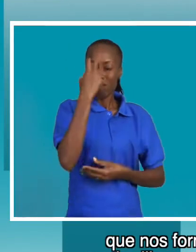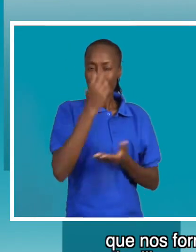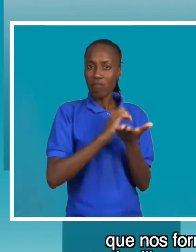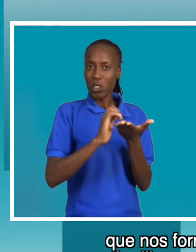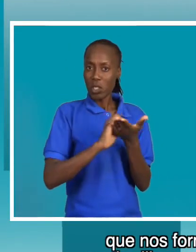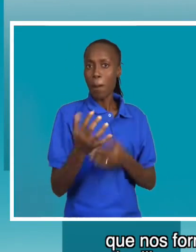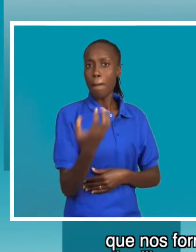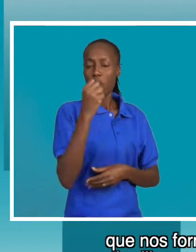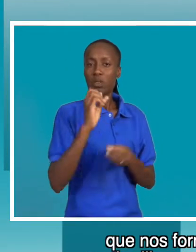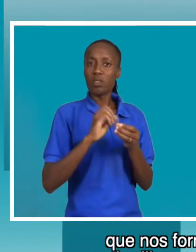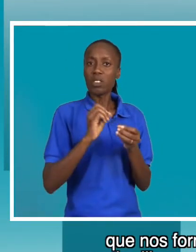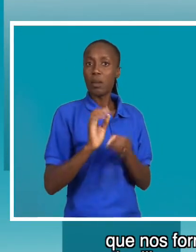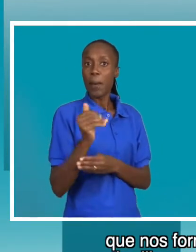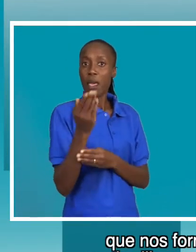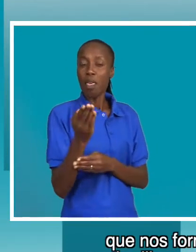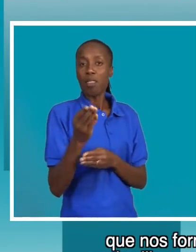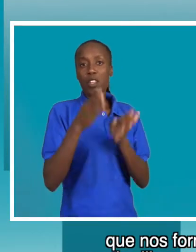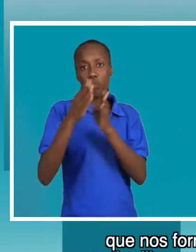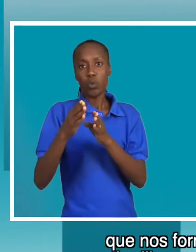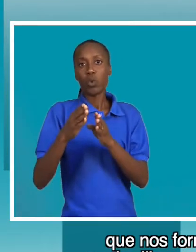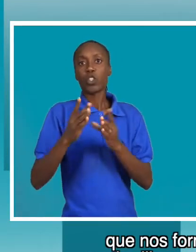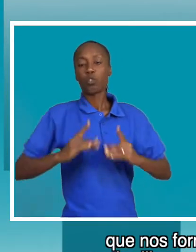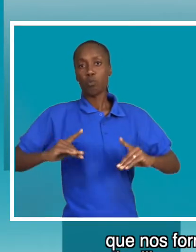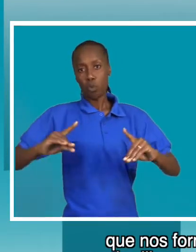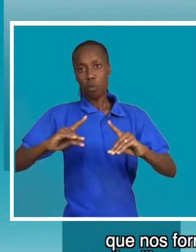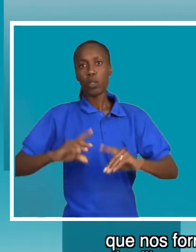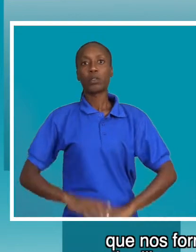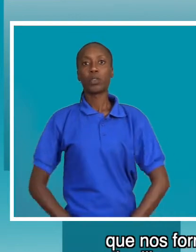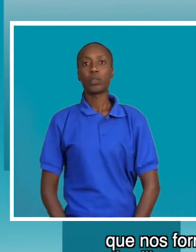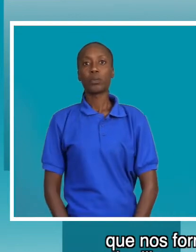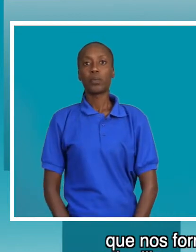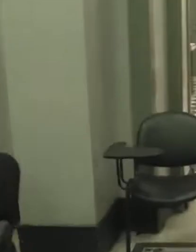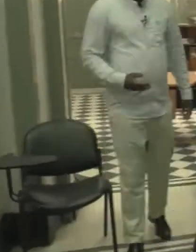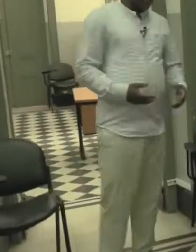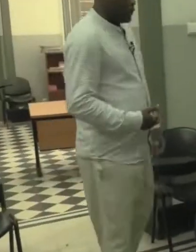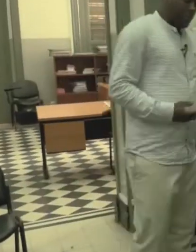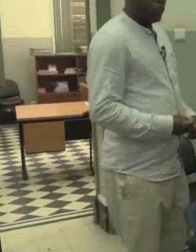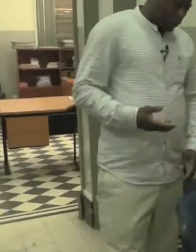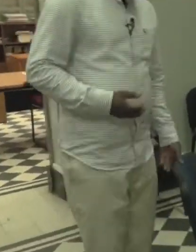algum material em braile que pode ser útil para a consulta pública.